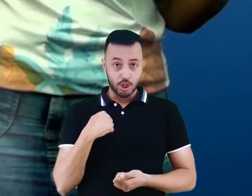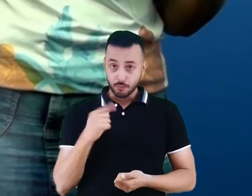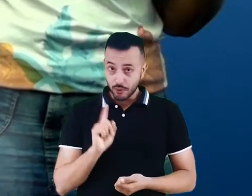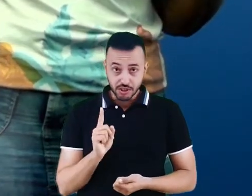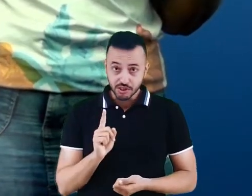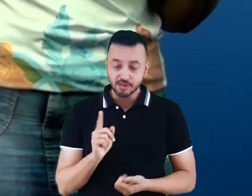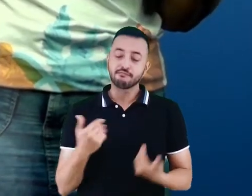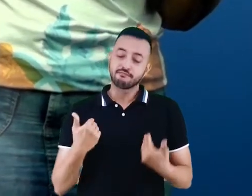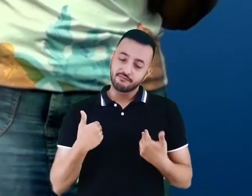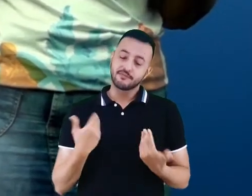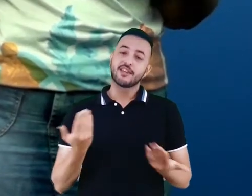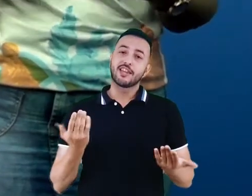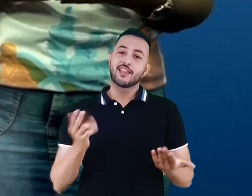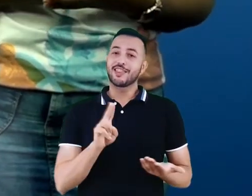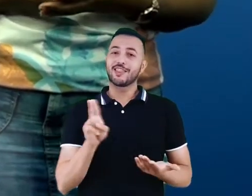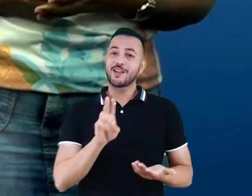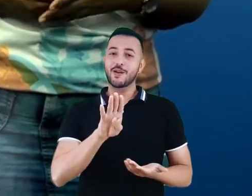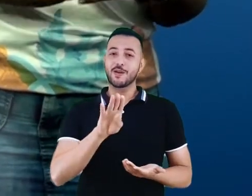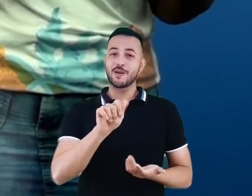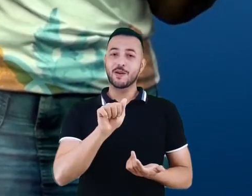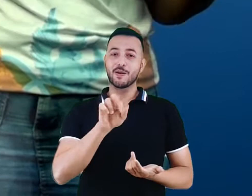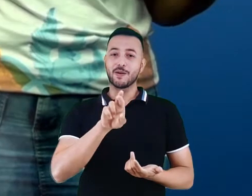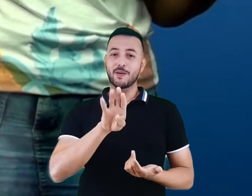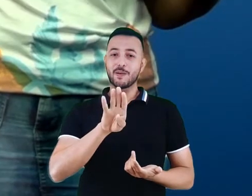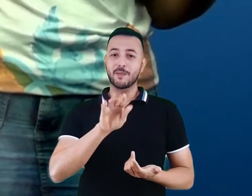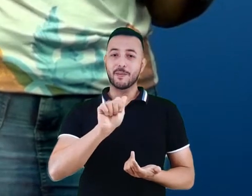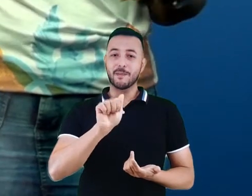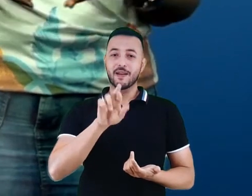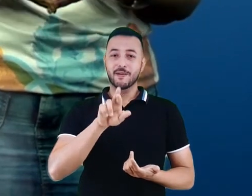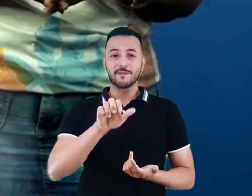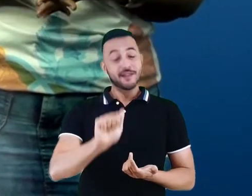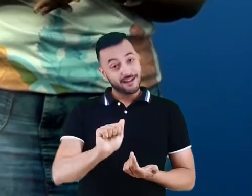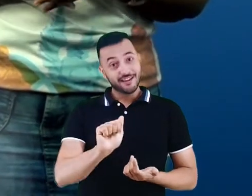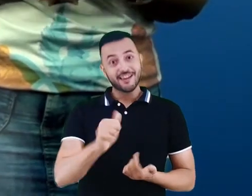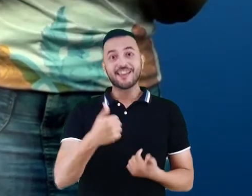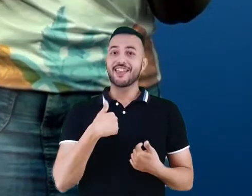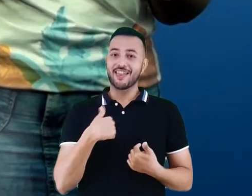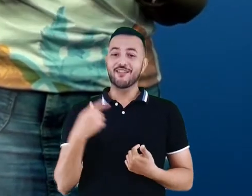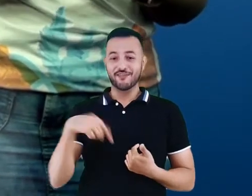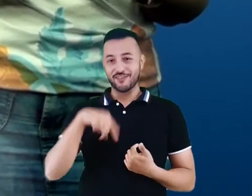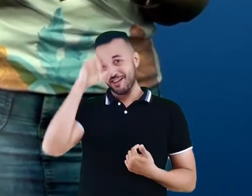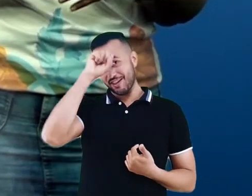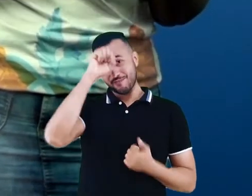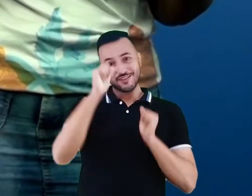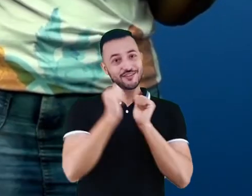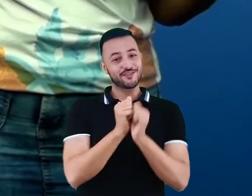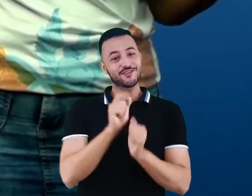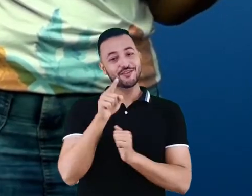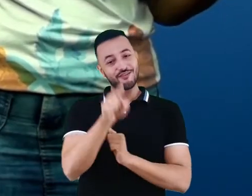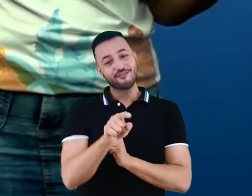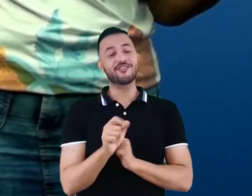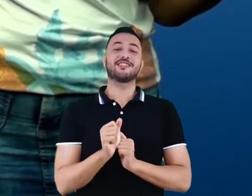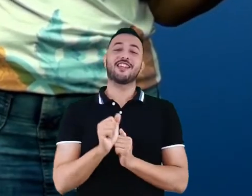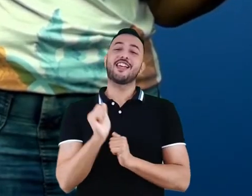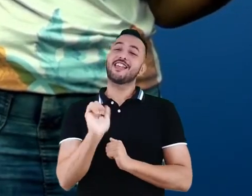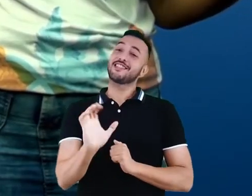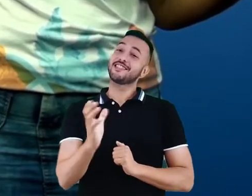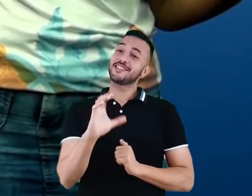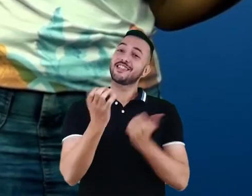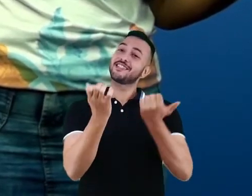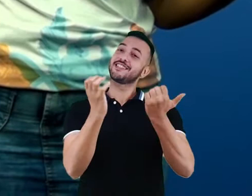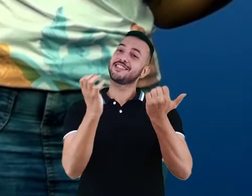conhece, eu me chamo Bárbara Gabriele e estou aqui para aprender junto com você sobre as ciências